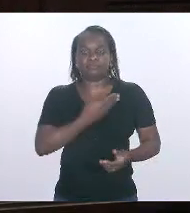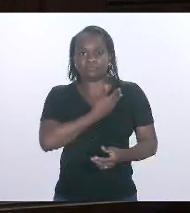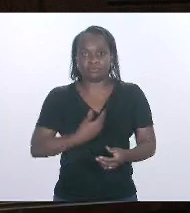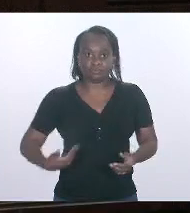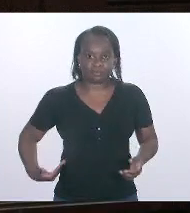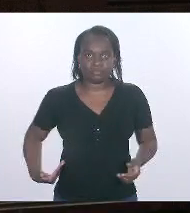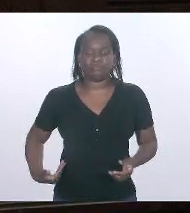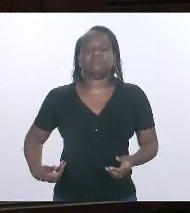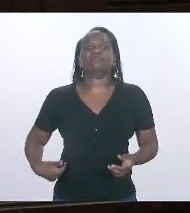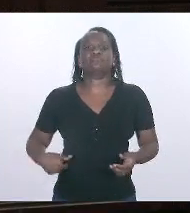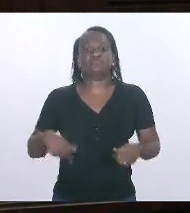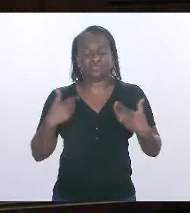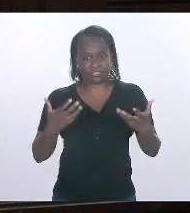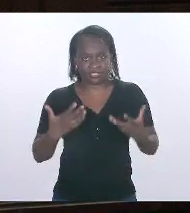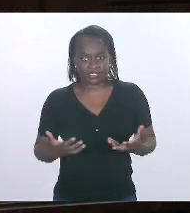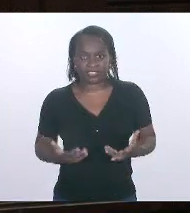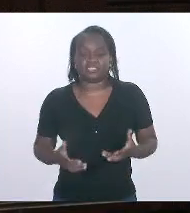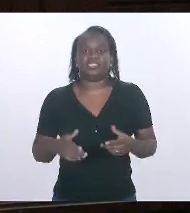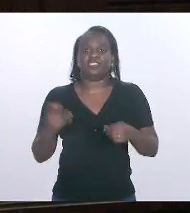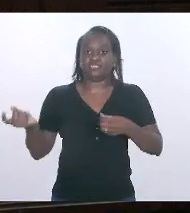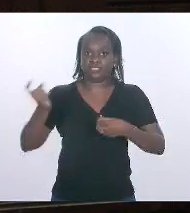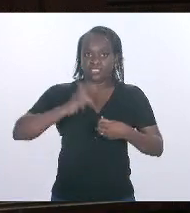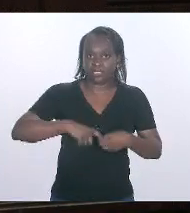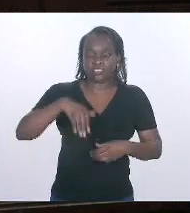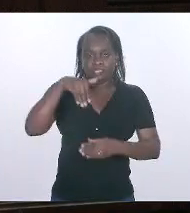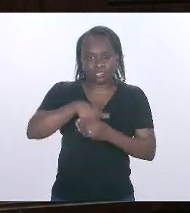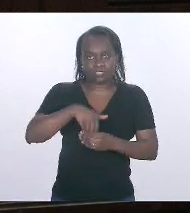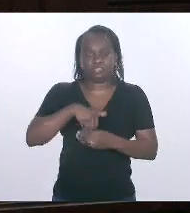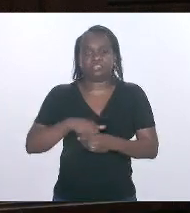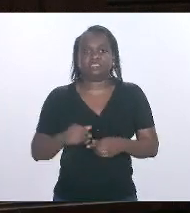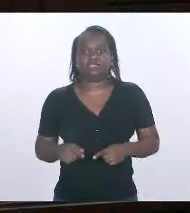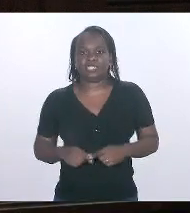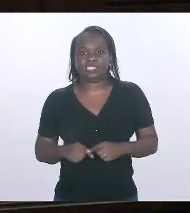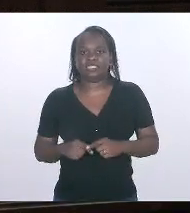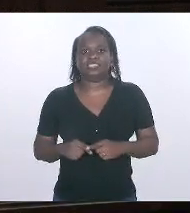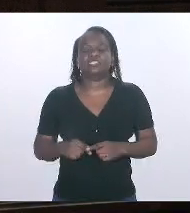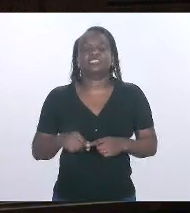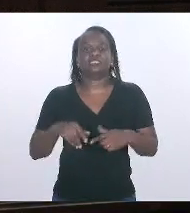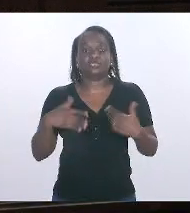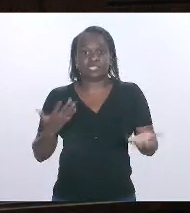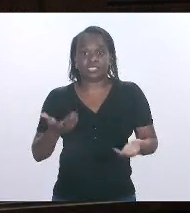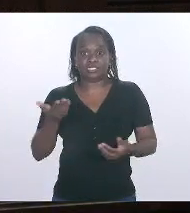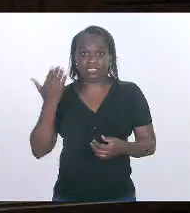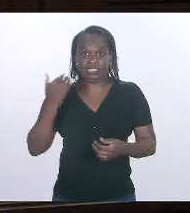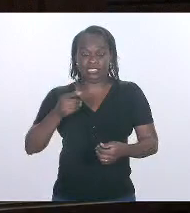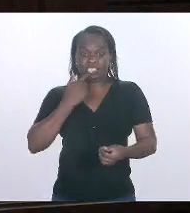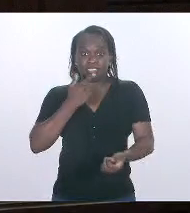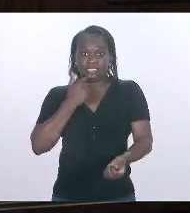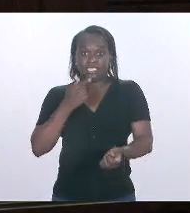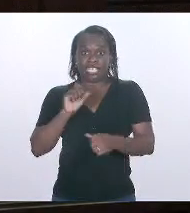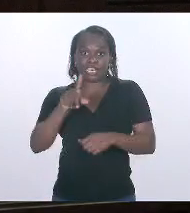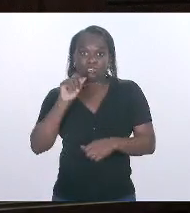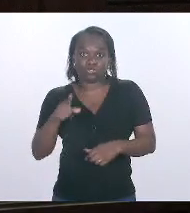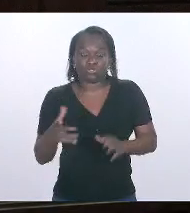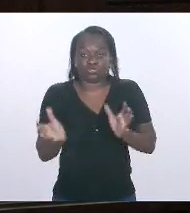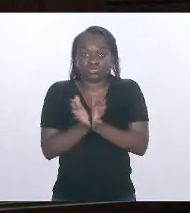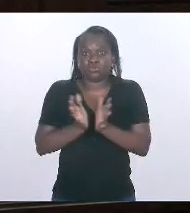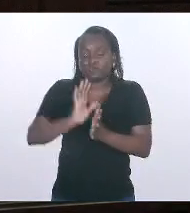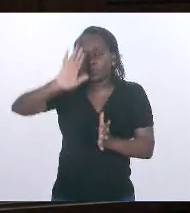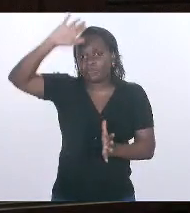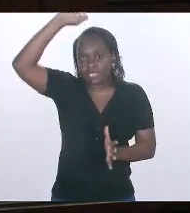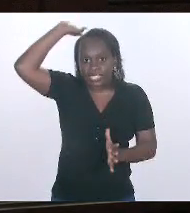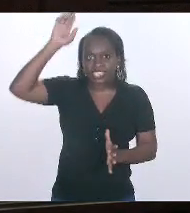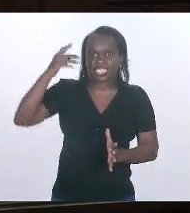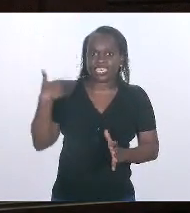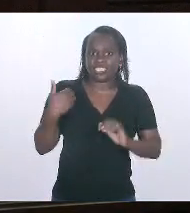governador, eu gostaria que o senhor voltasse às eleições, quando os sangue azuis, quando os bombeiros